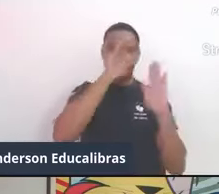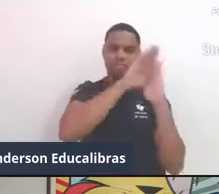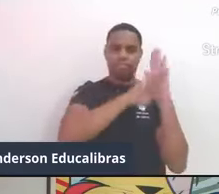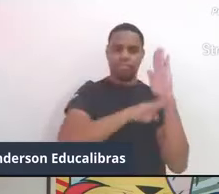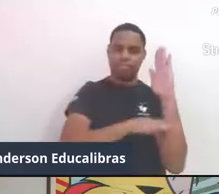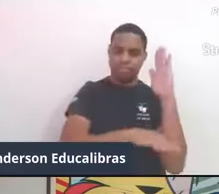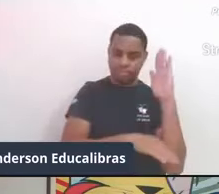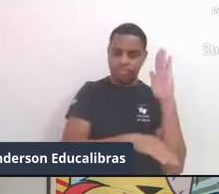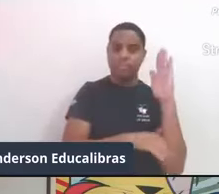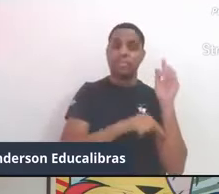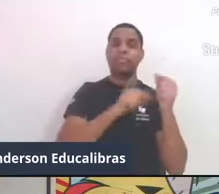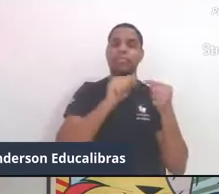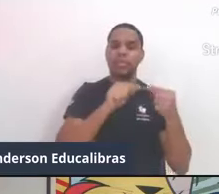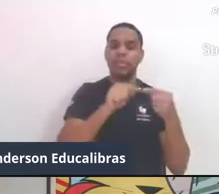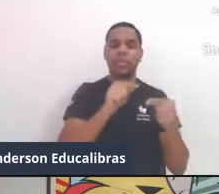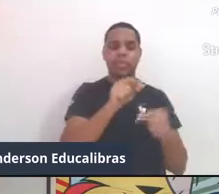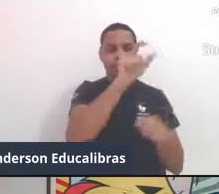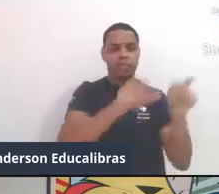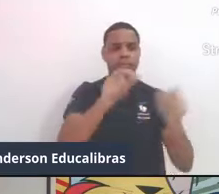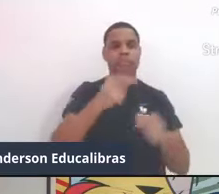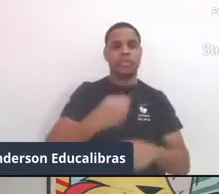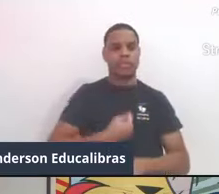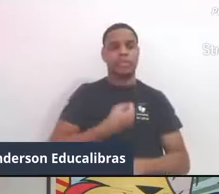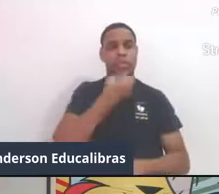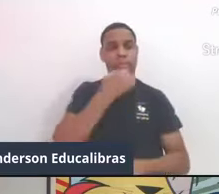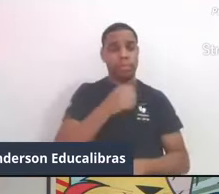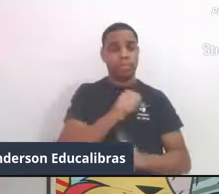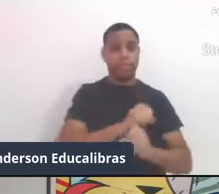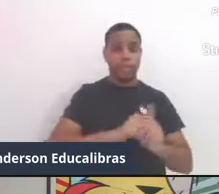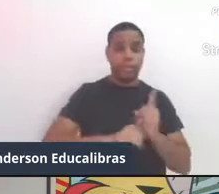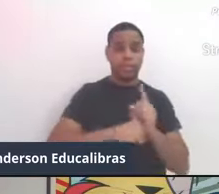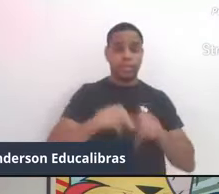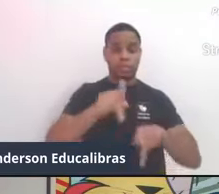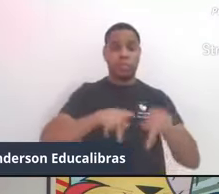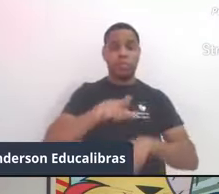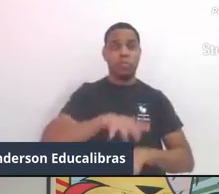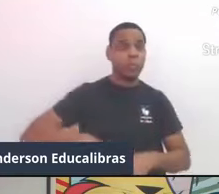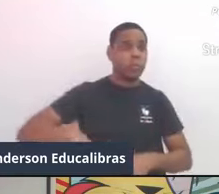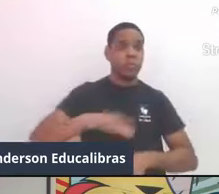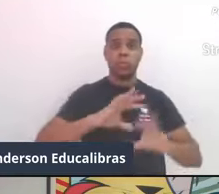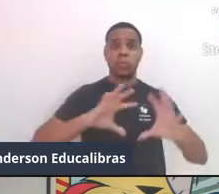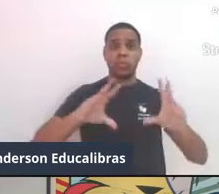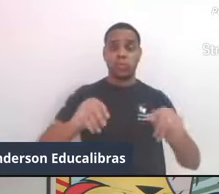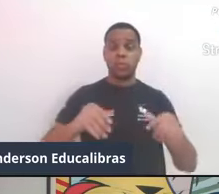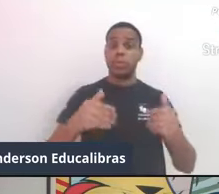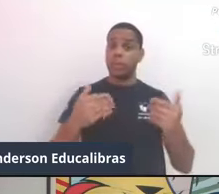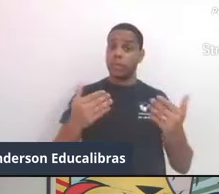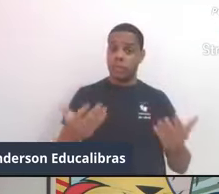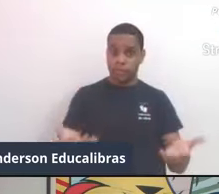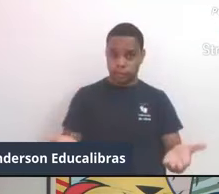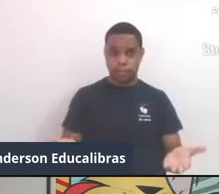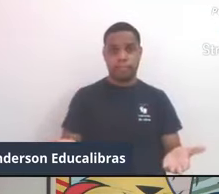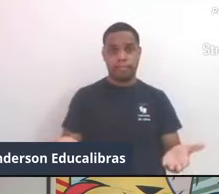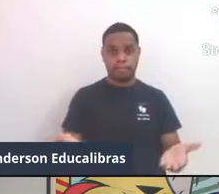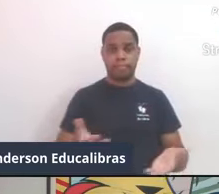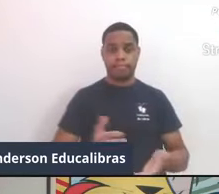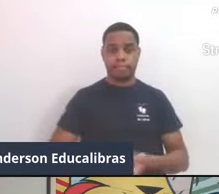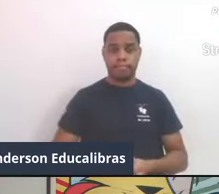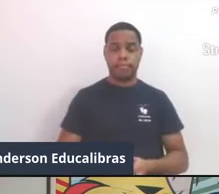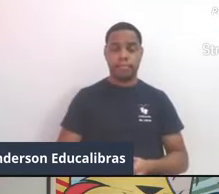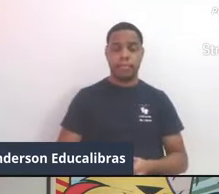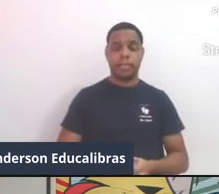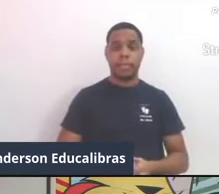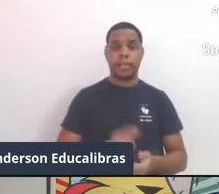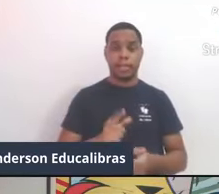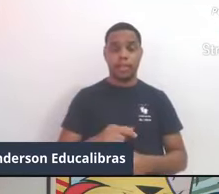bem-estar social para a população de modo geral, né? Então, essa é uma